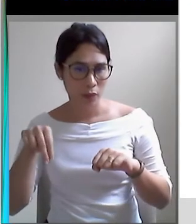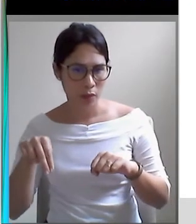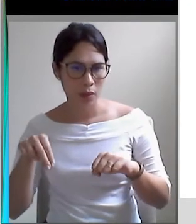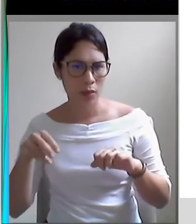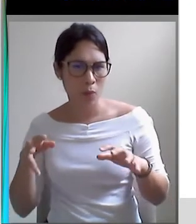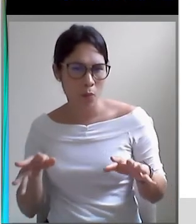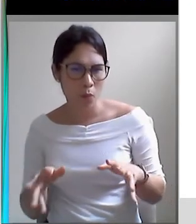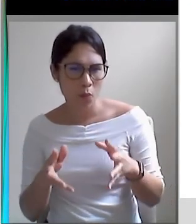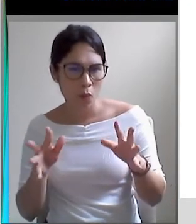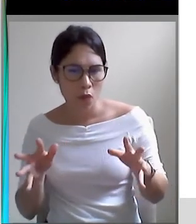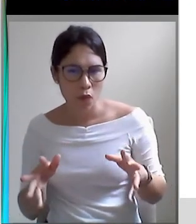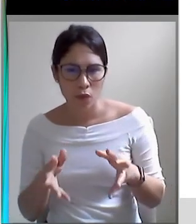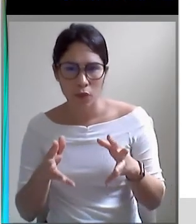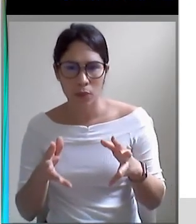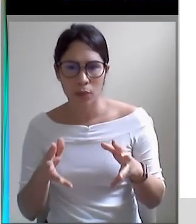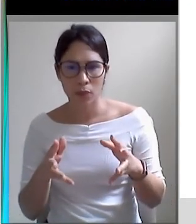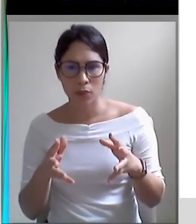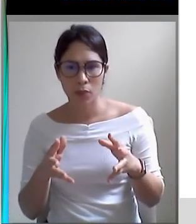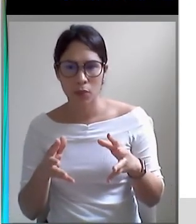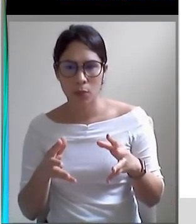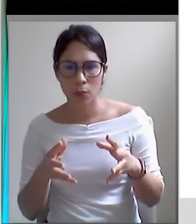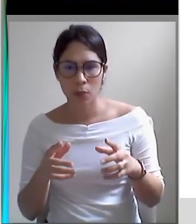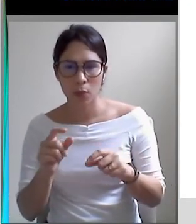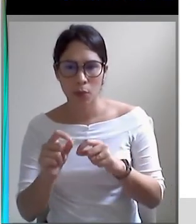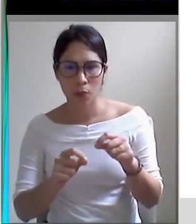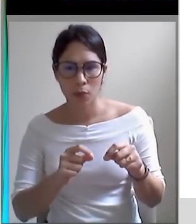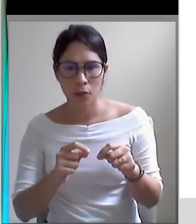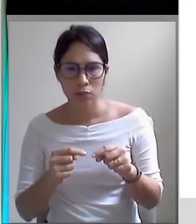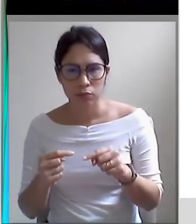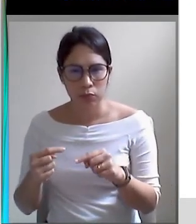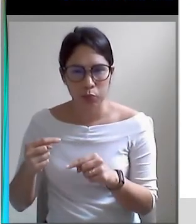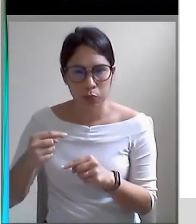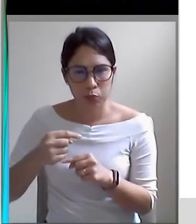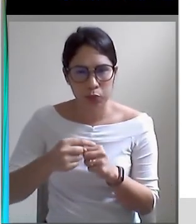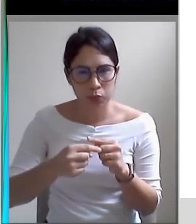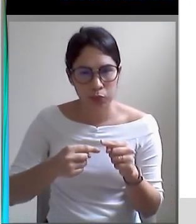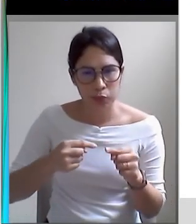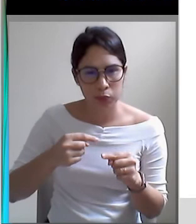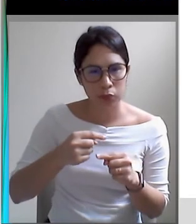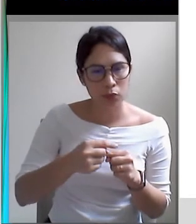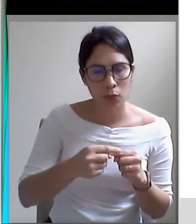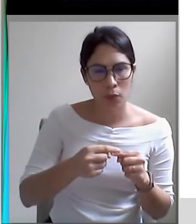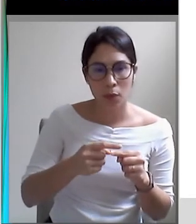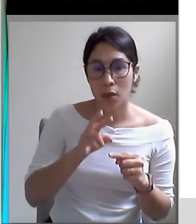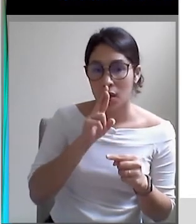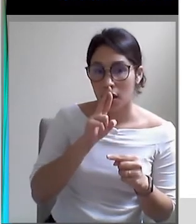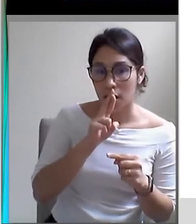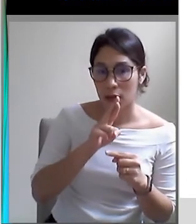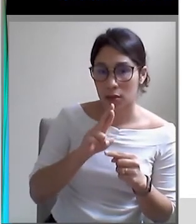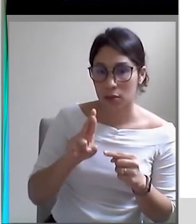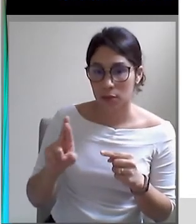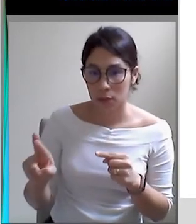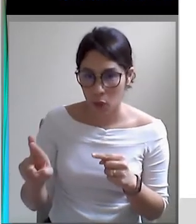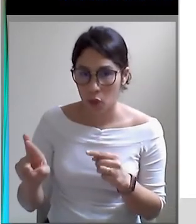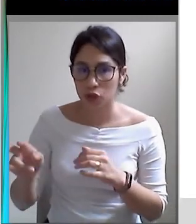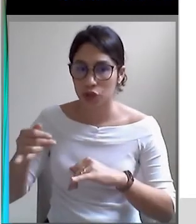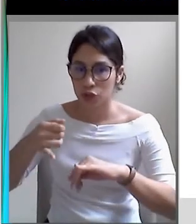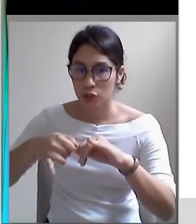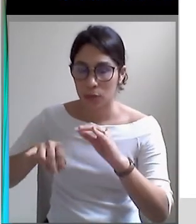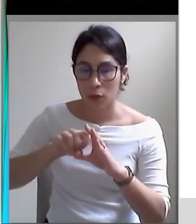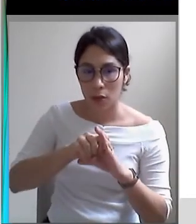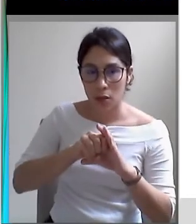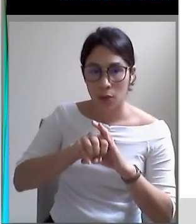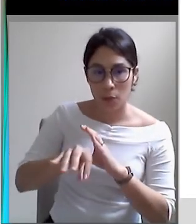Deste modo, os neutrófilos promoverão um rolamento sobre o epitélio em resposta às